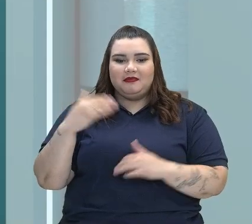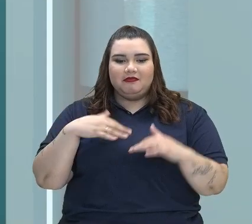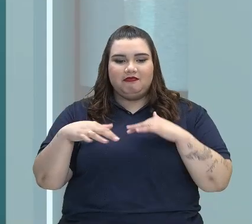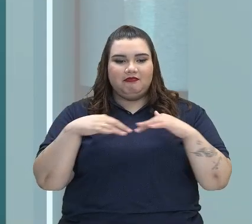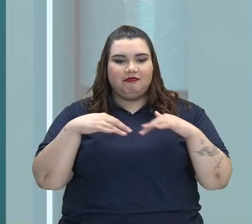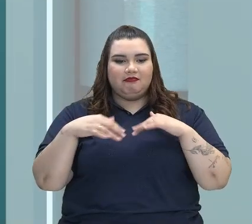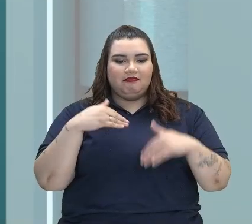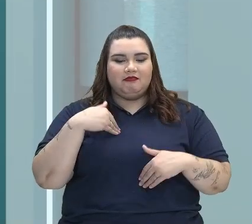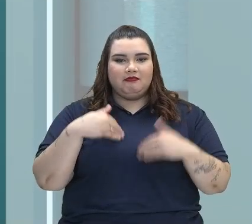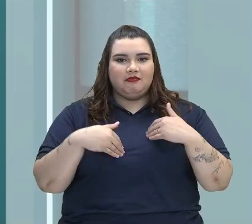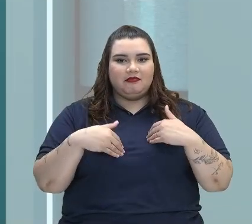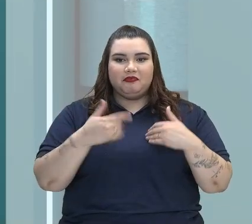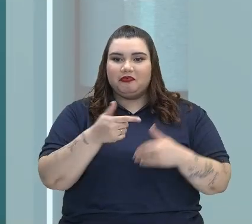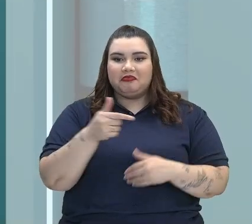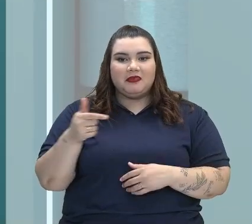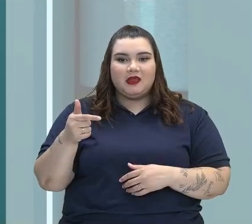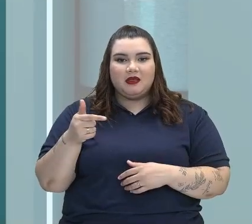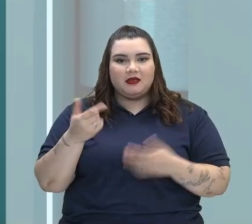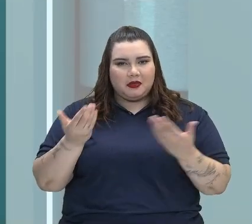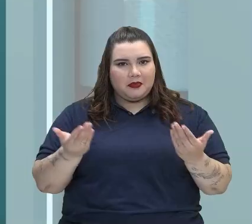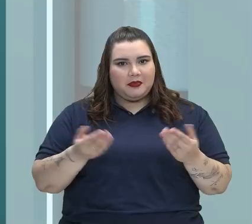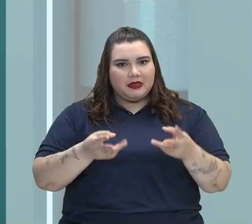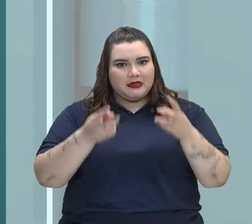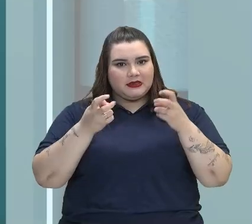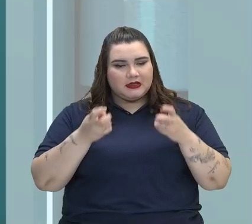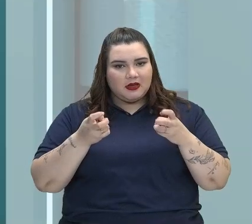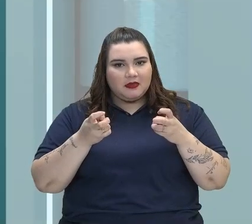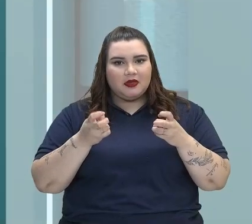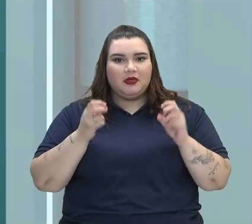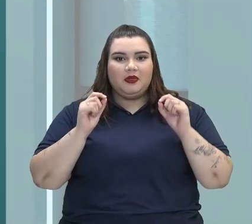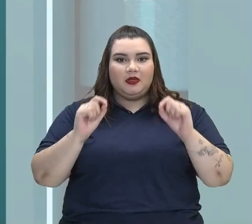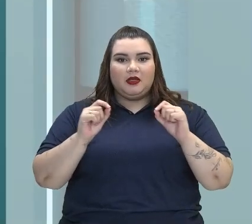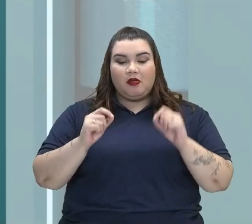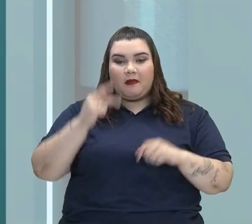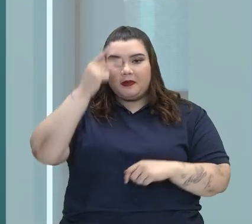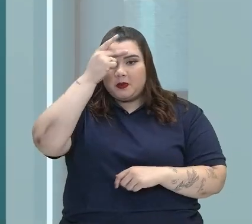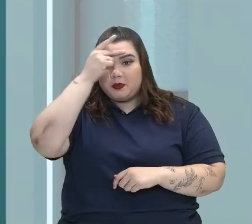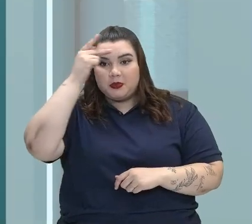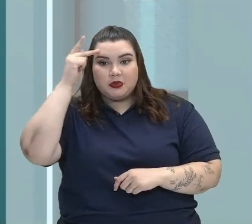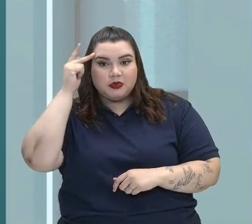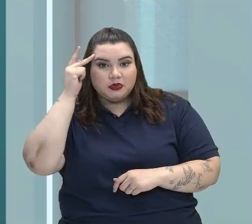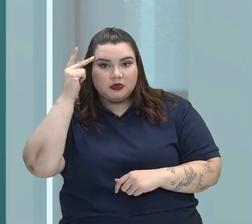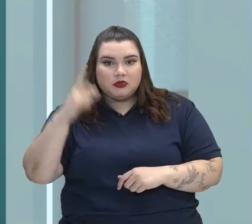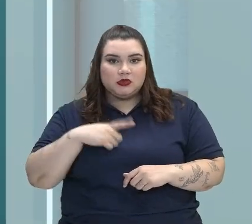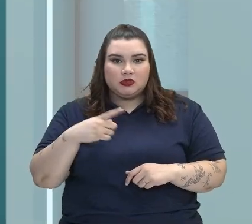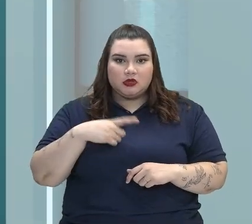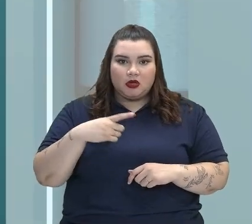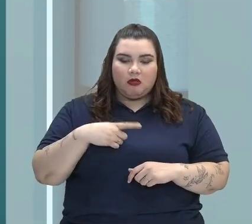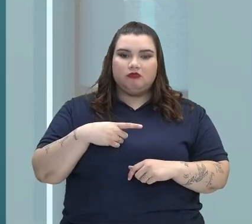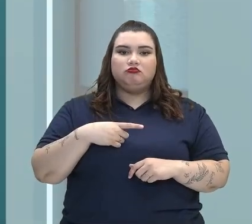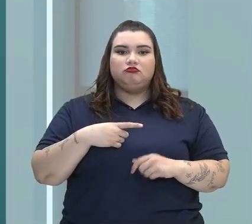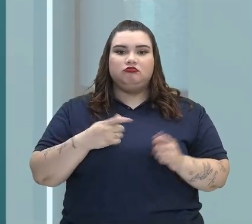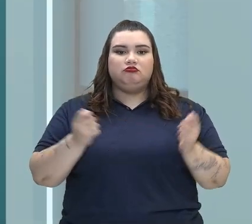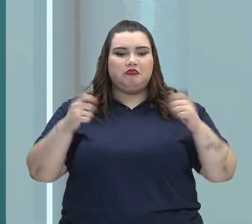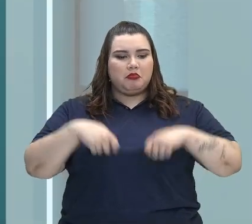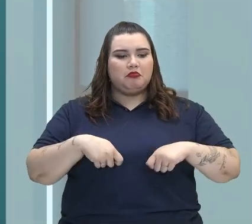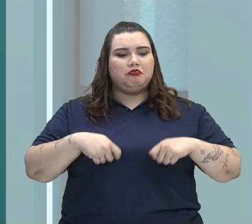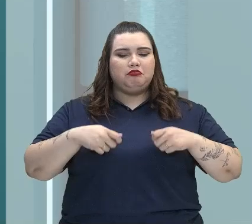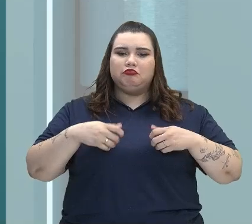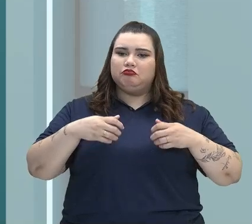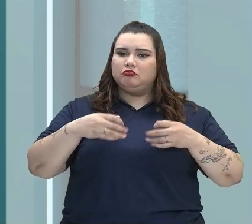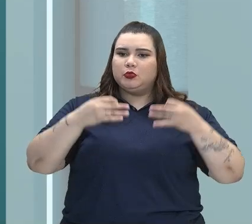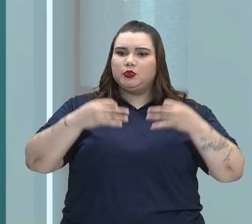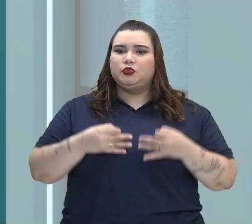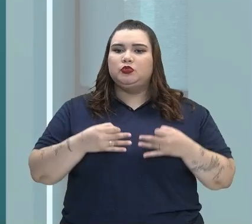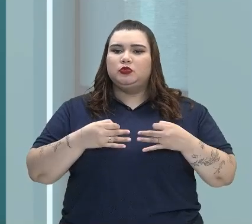movimentos. Então, vocês percebem quando uma pessoa, ela tem, vamos dizer, firmeza,